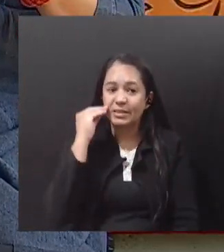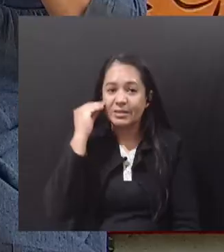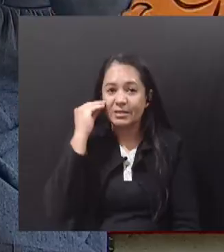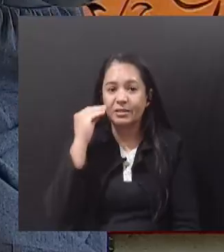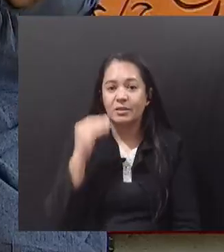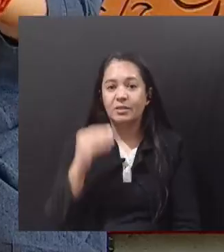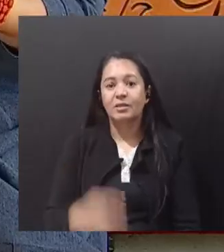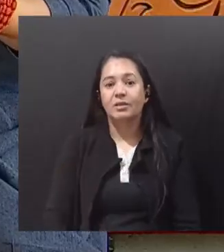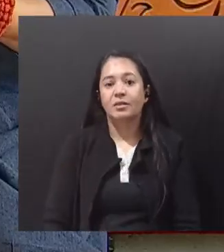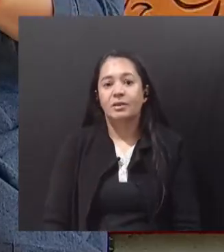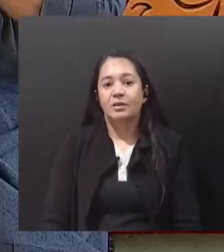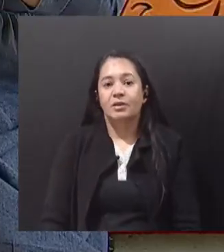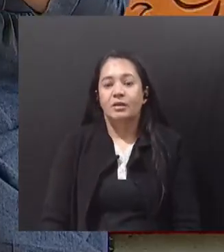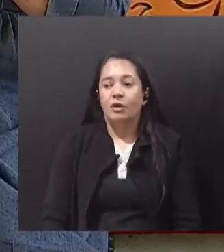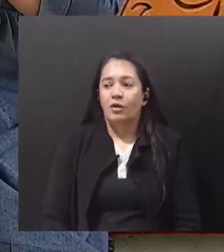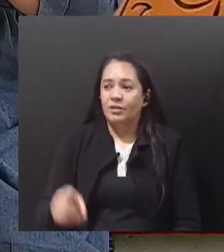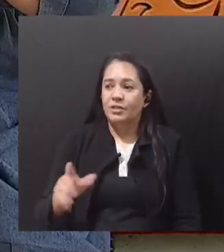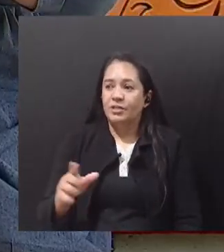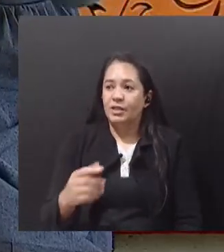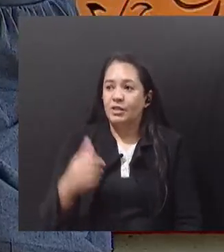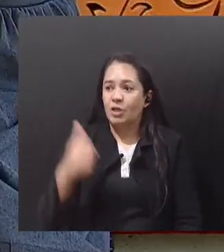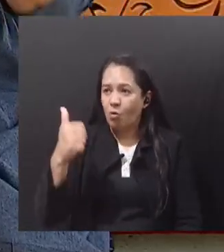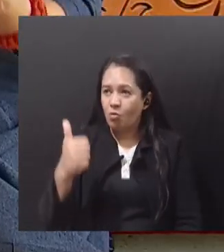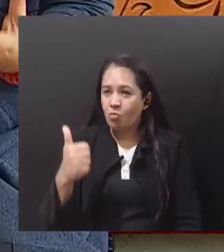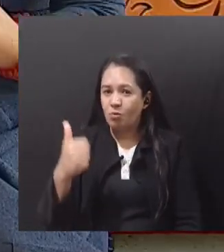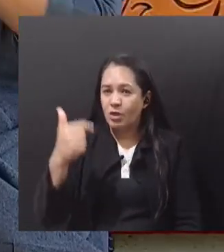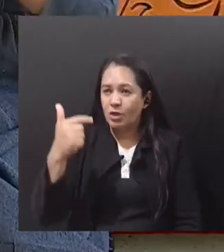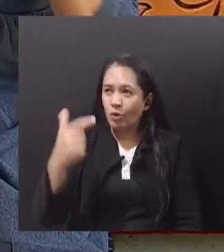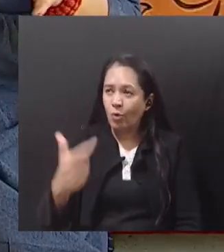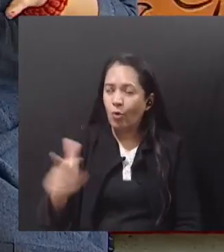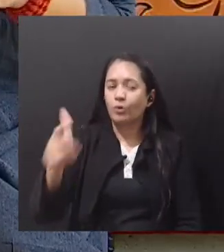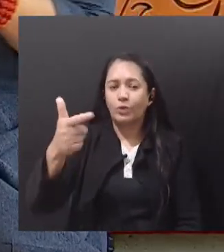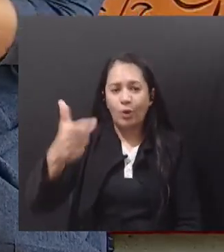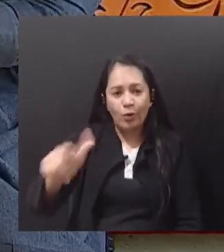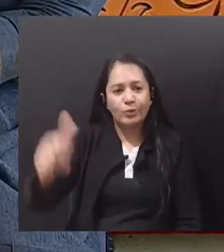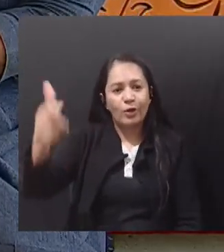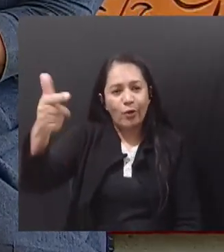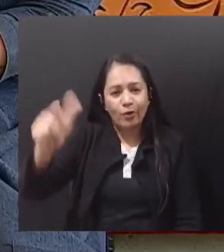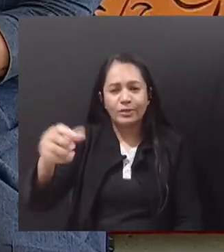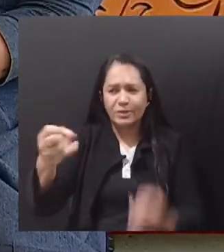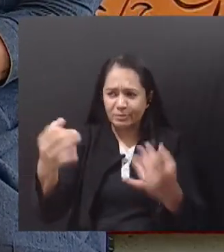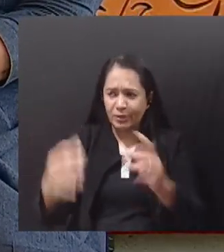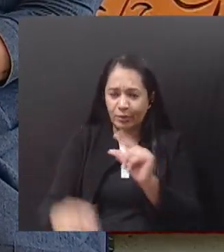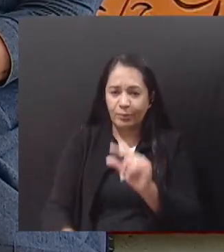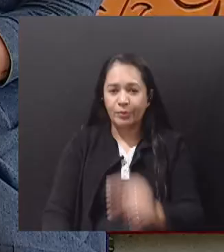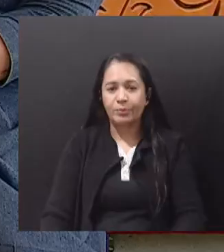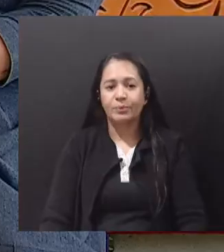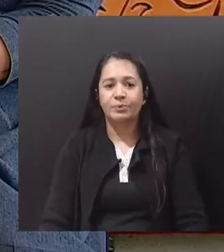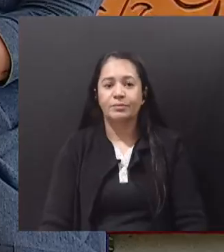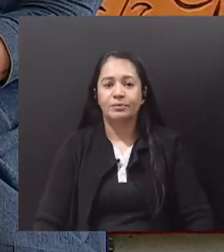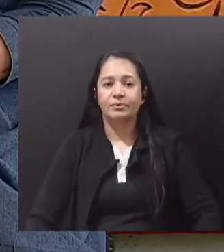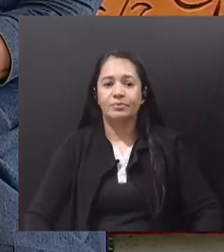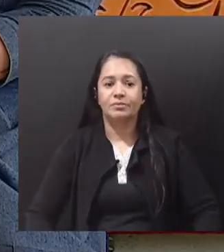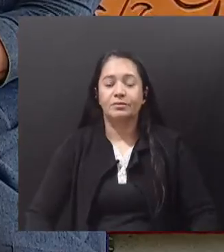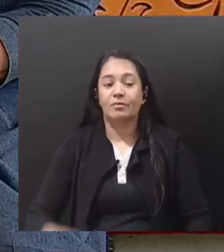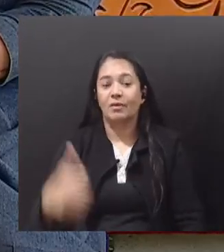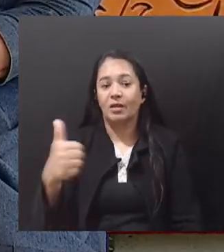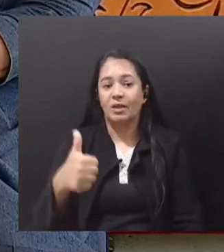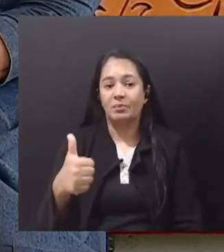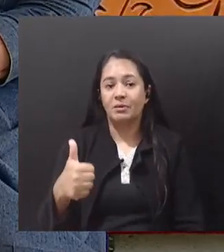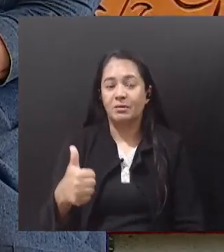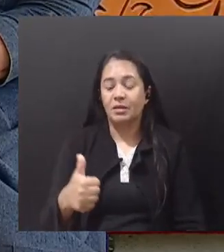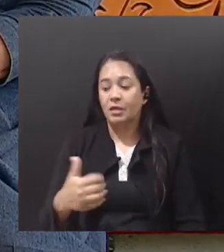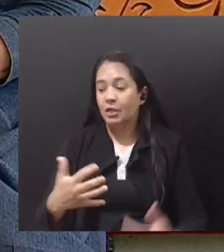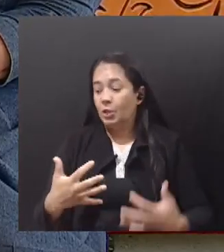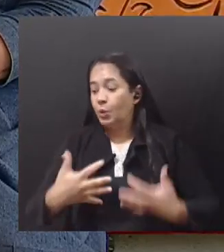caravanas. Você só foi essa vez? Foi mais vezes? Vai uma vez por ano? Me fala um pouquinho disso. A primeira vez foi impactante, de lá para